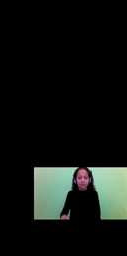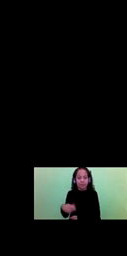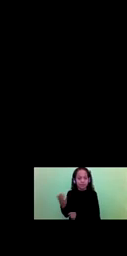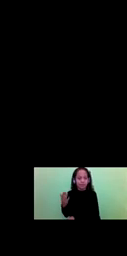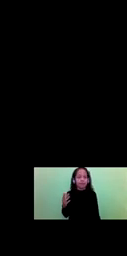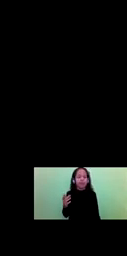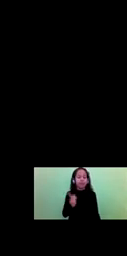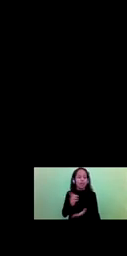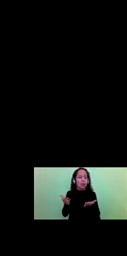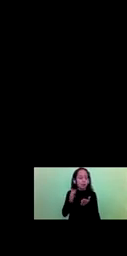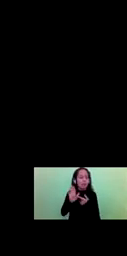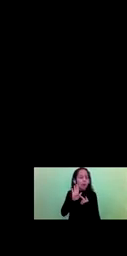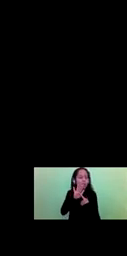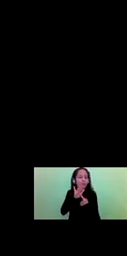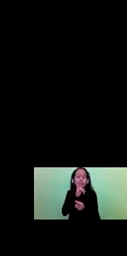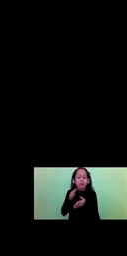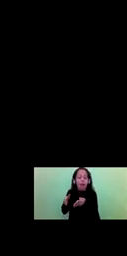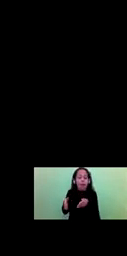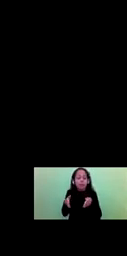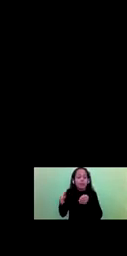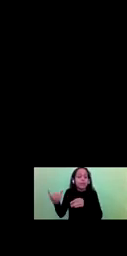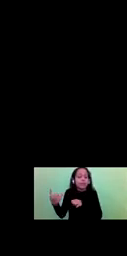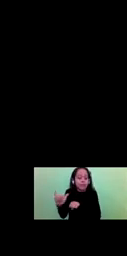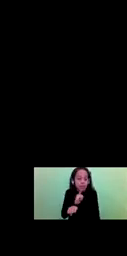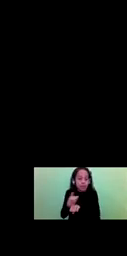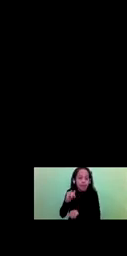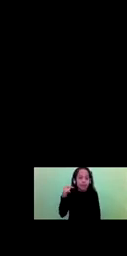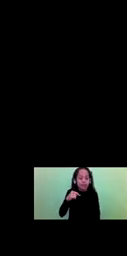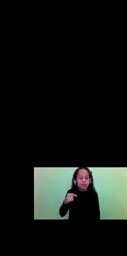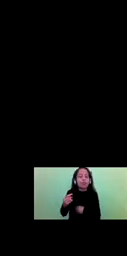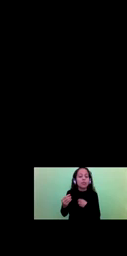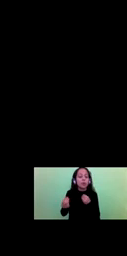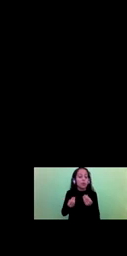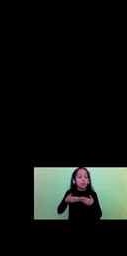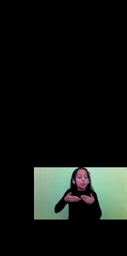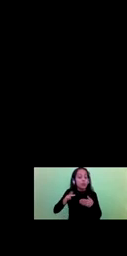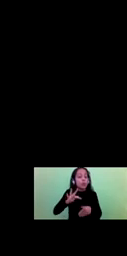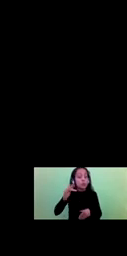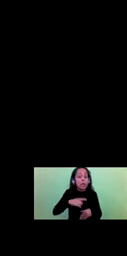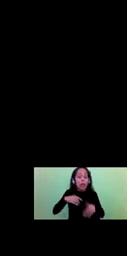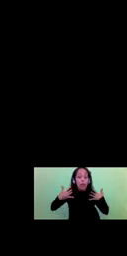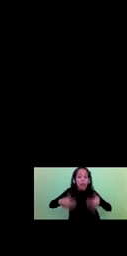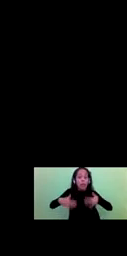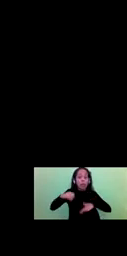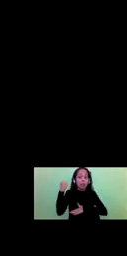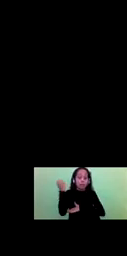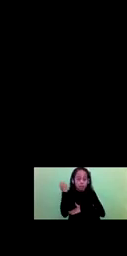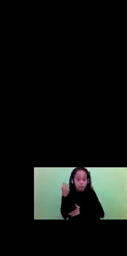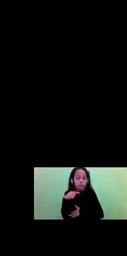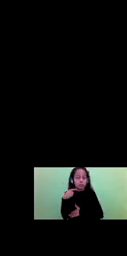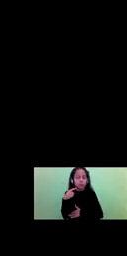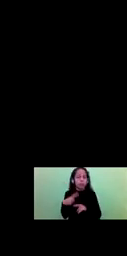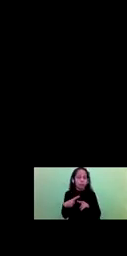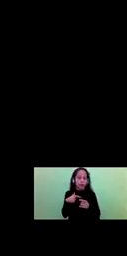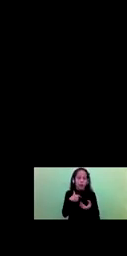algumas rotas, alguns caminhos críticos para uma conjuntura de crise, porque eu considero que